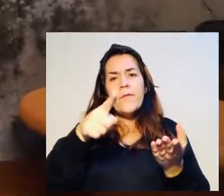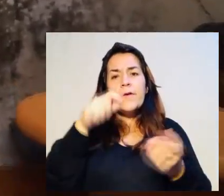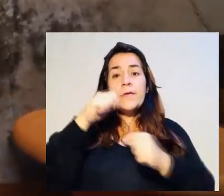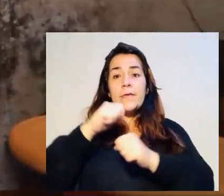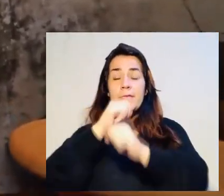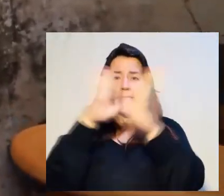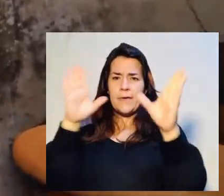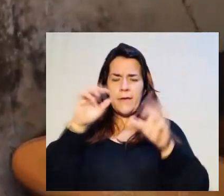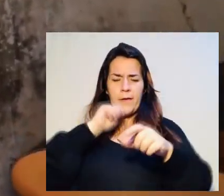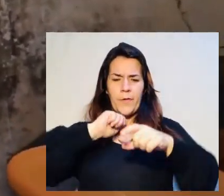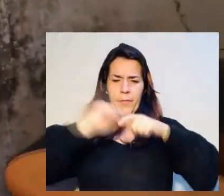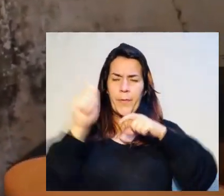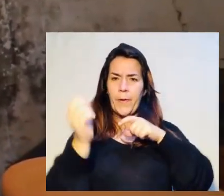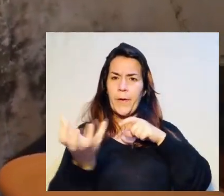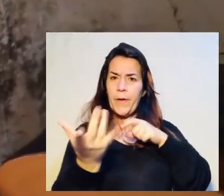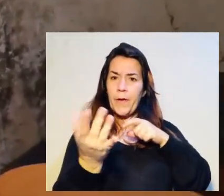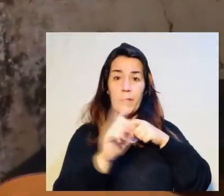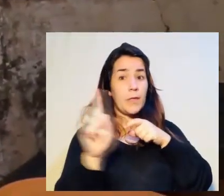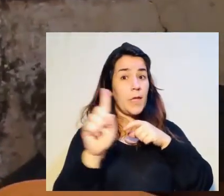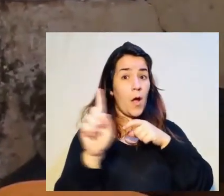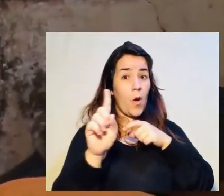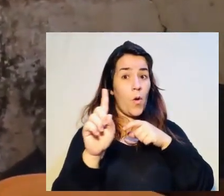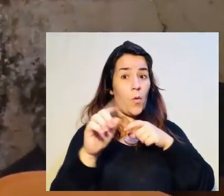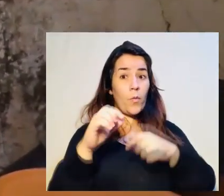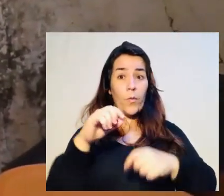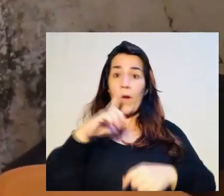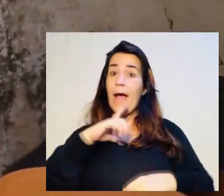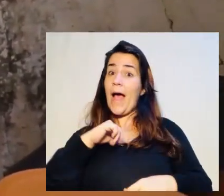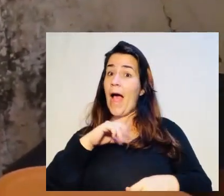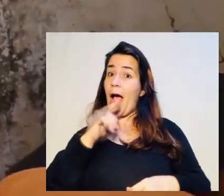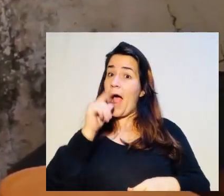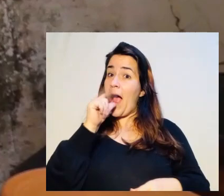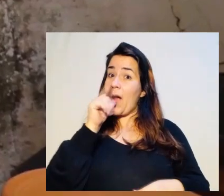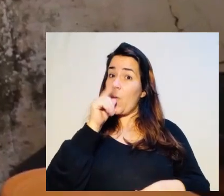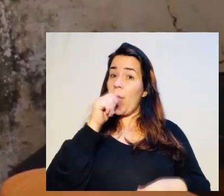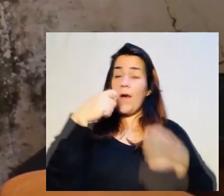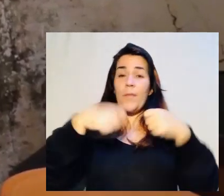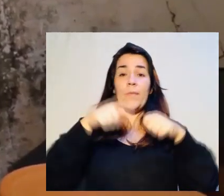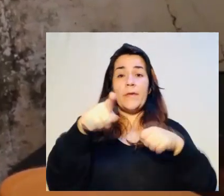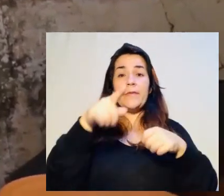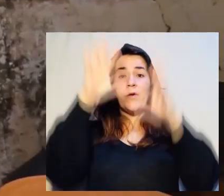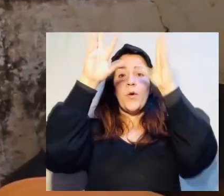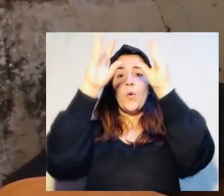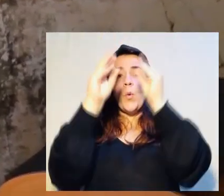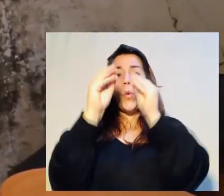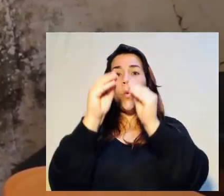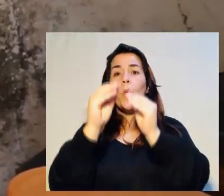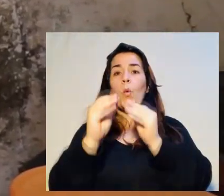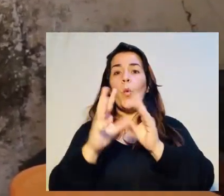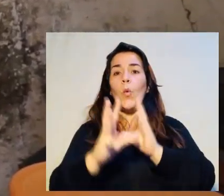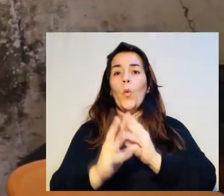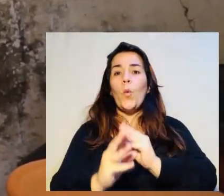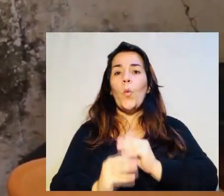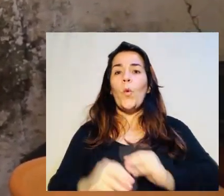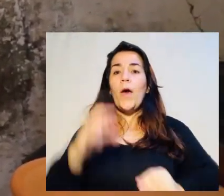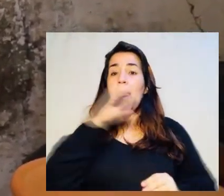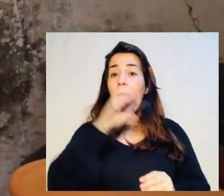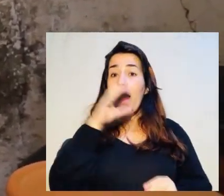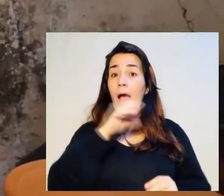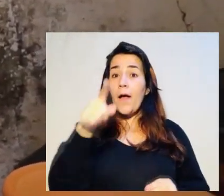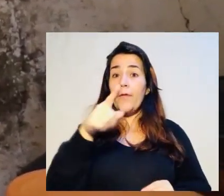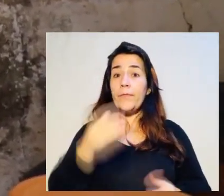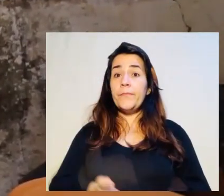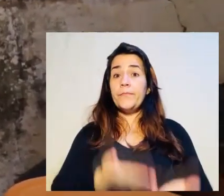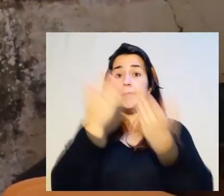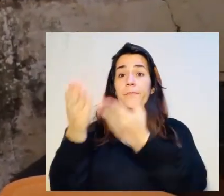vai fazer com isso? Pode acender? Não, porque a erva tá seca. Tem muita água nela. Para você secar ela de uma maneira um